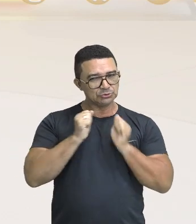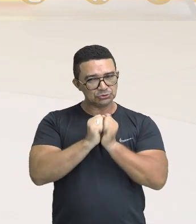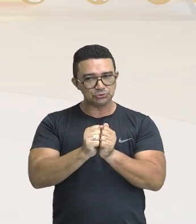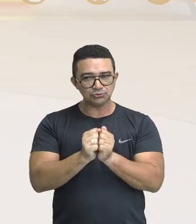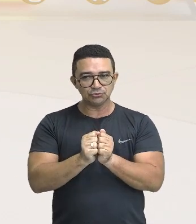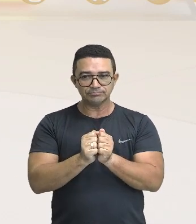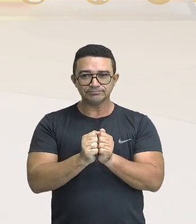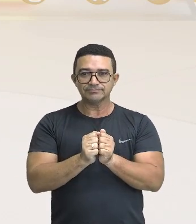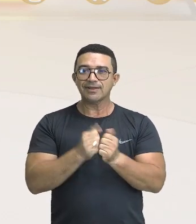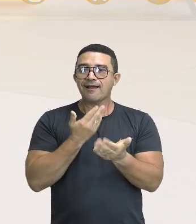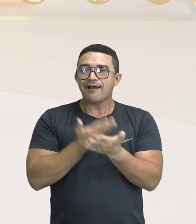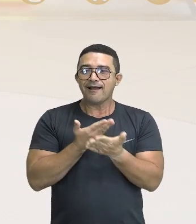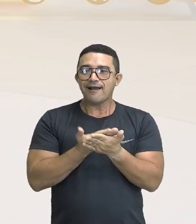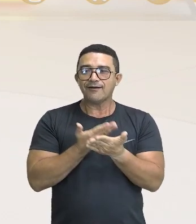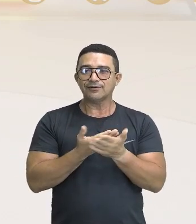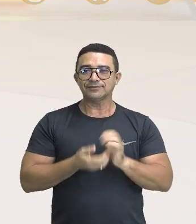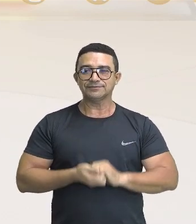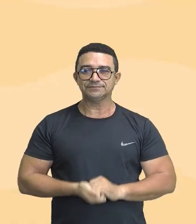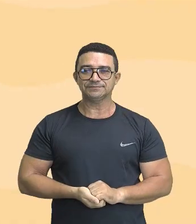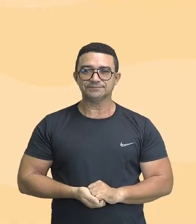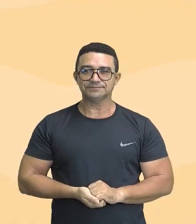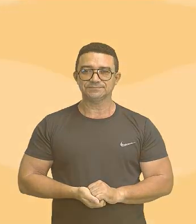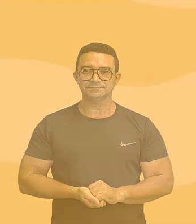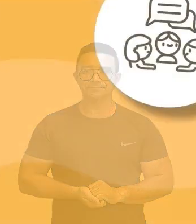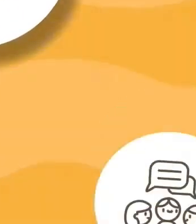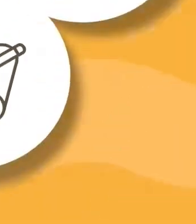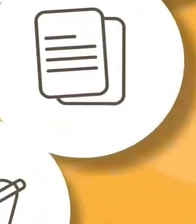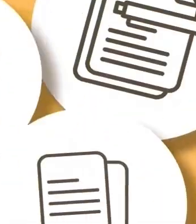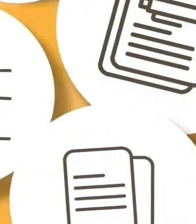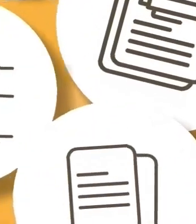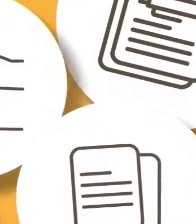e vamos à nossa aula.